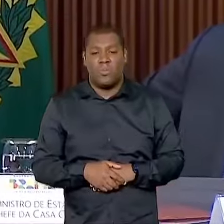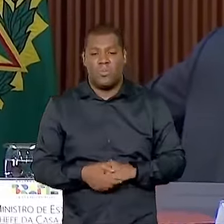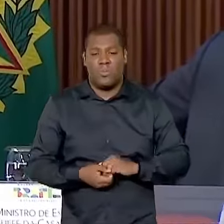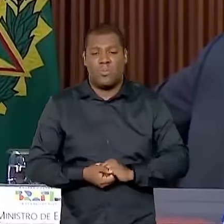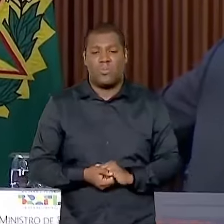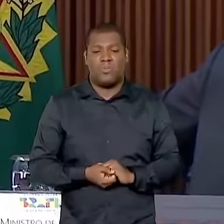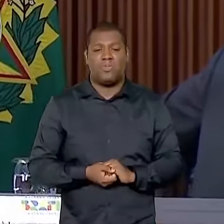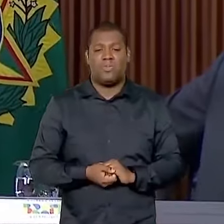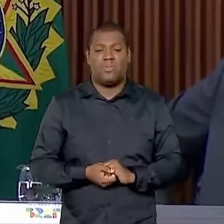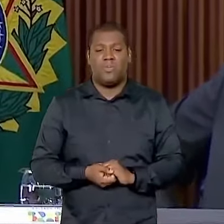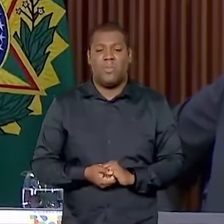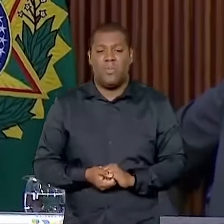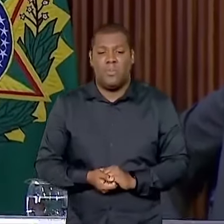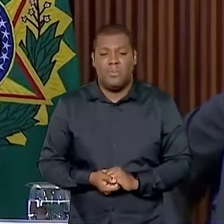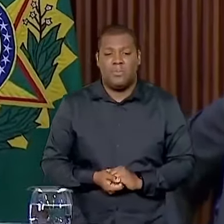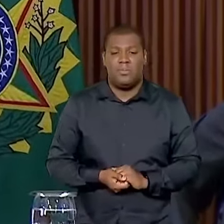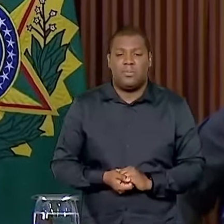quero, primeiro,